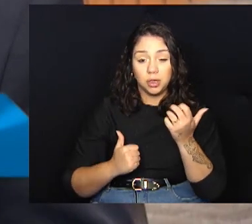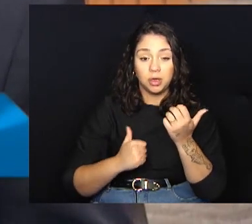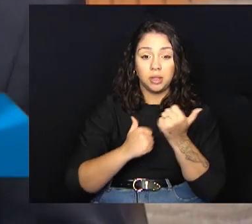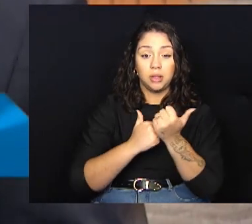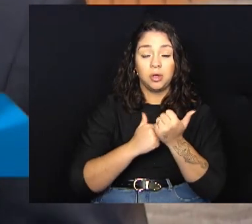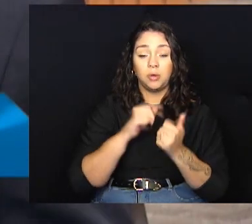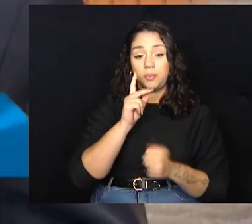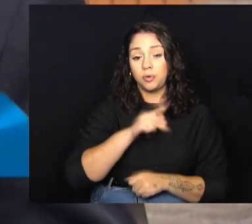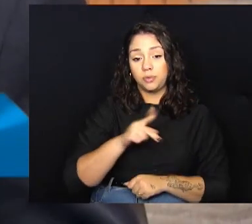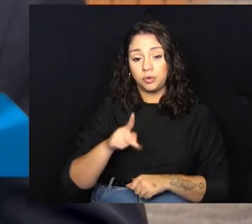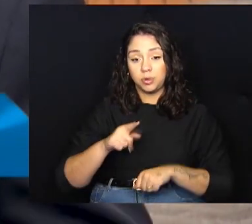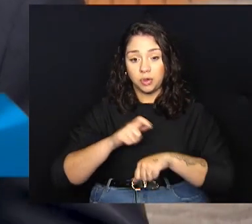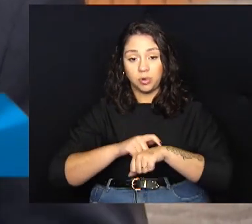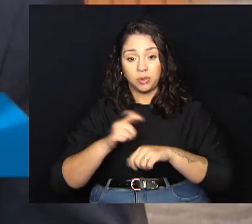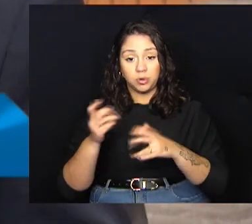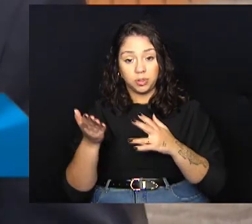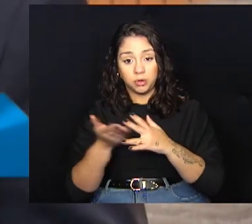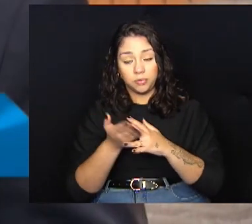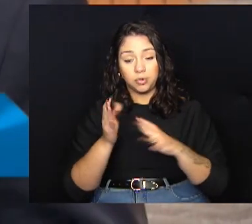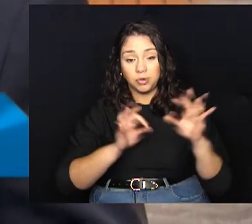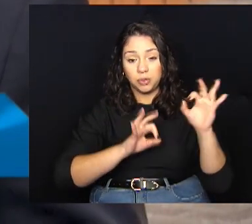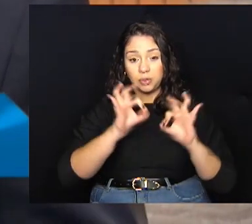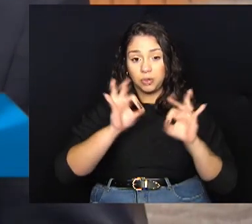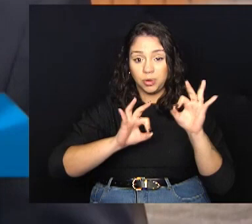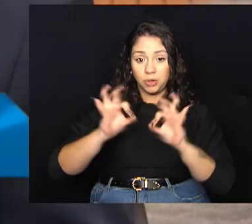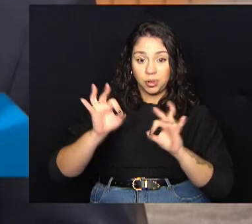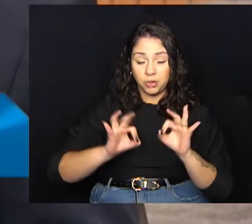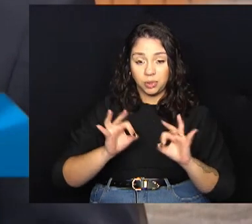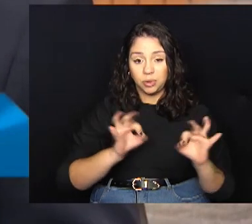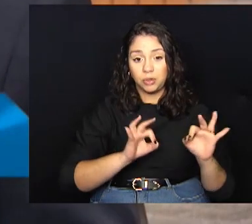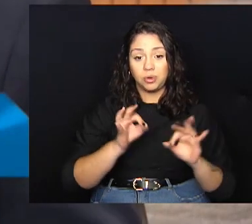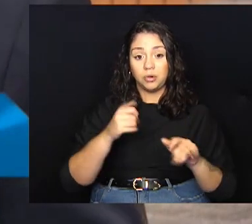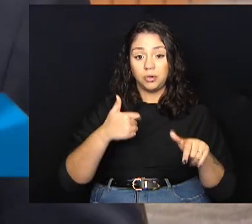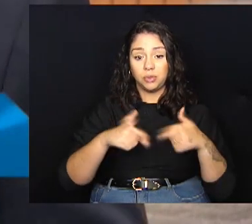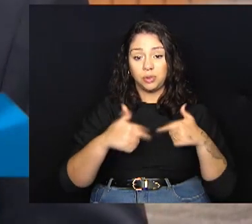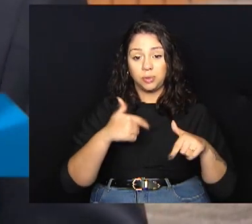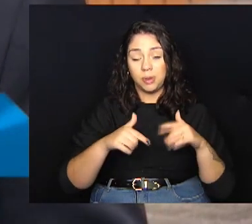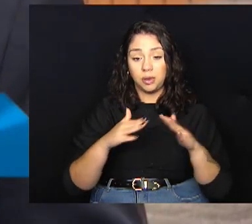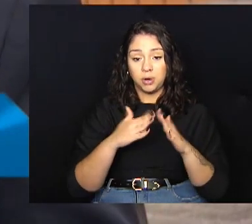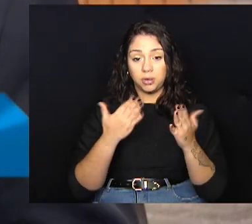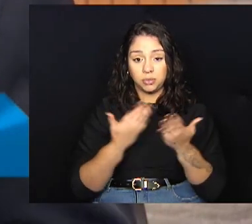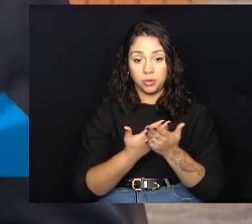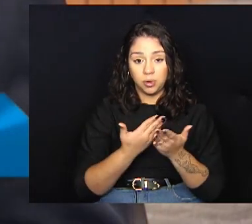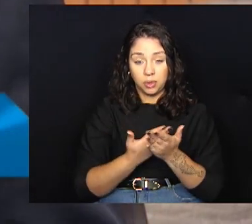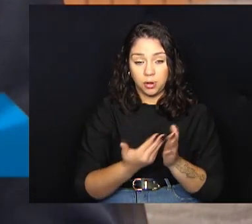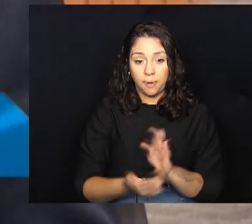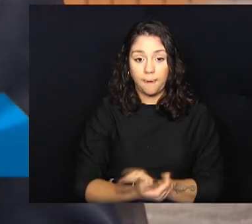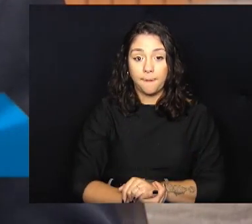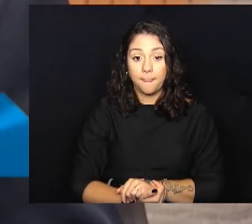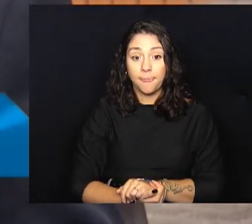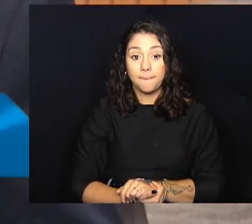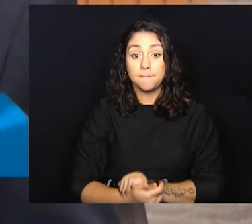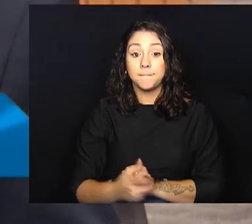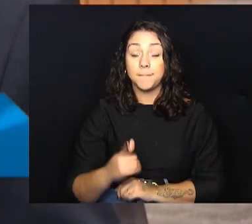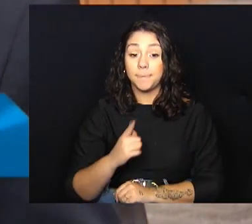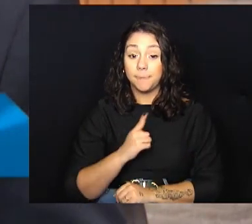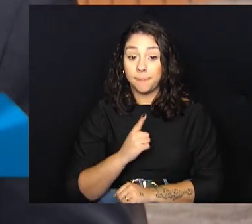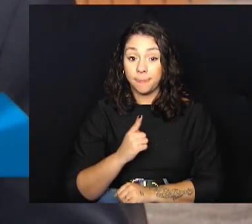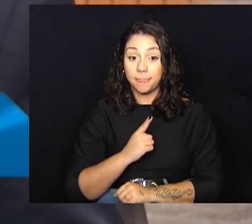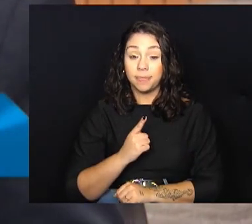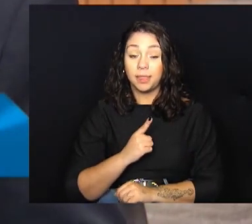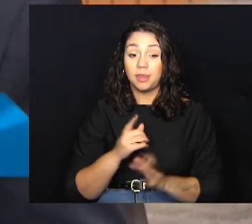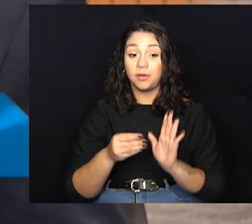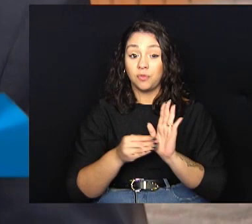na hora do intervalo na organização mesmo dos trabalhos na escola existe um déficit muito grande